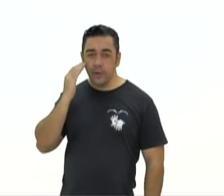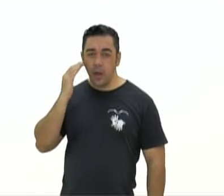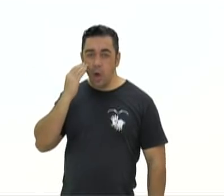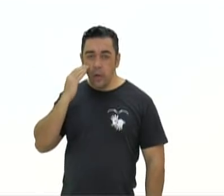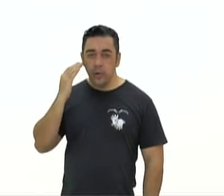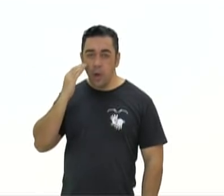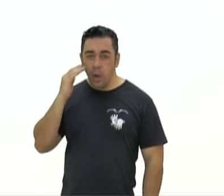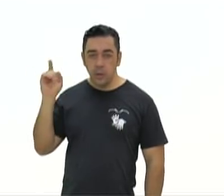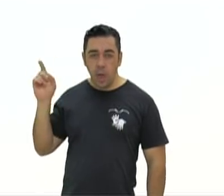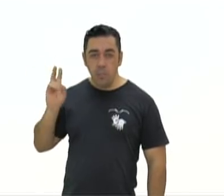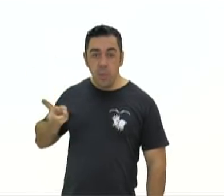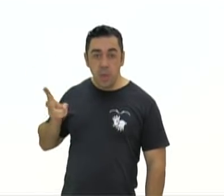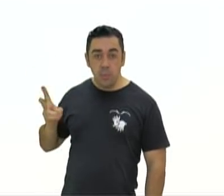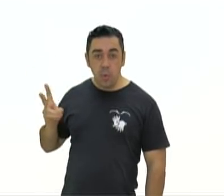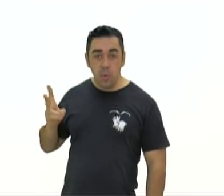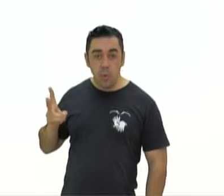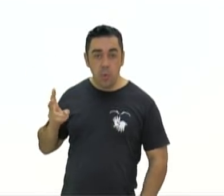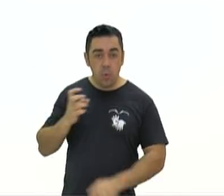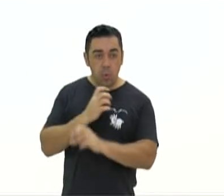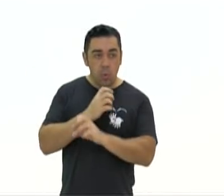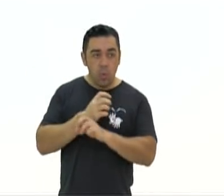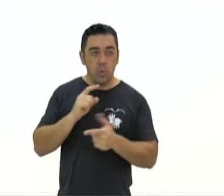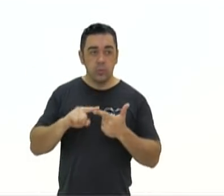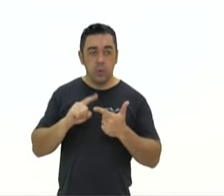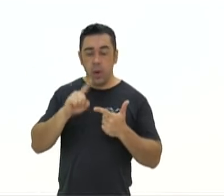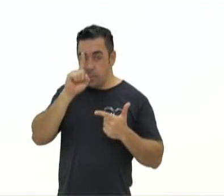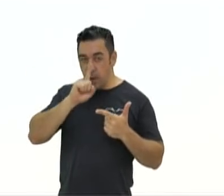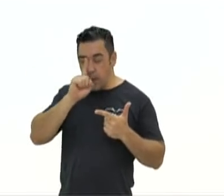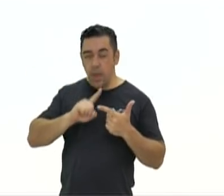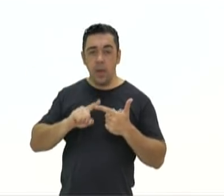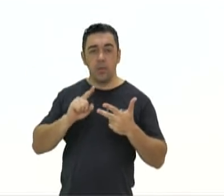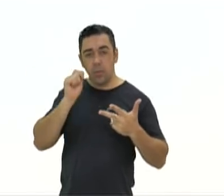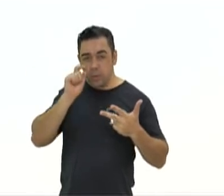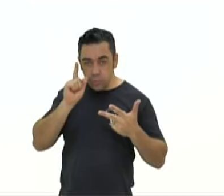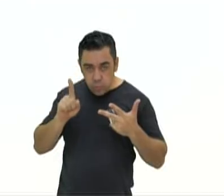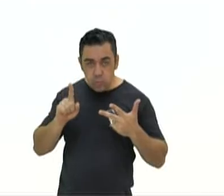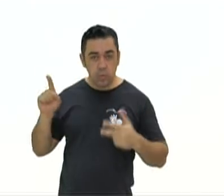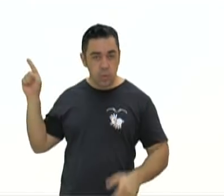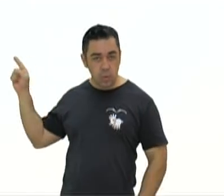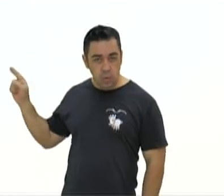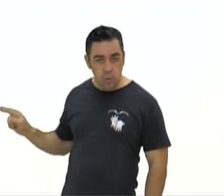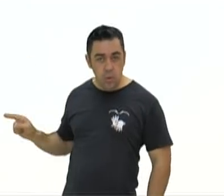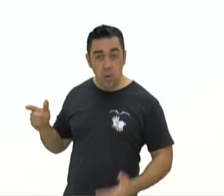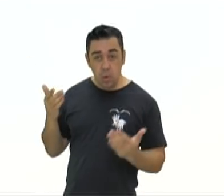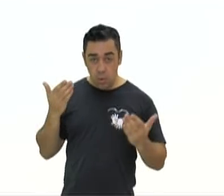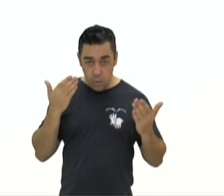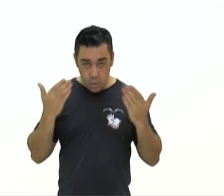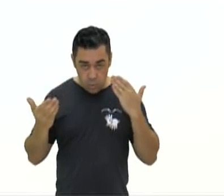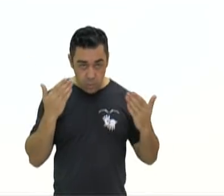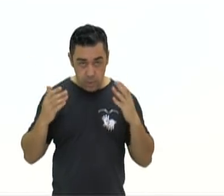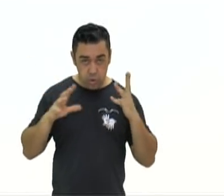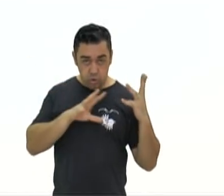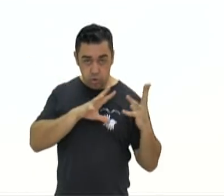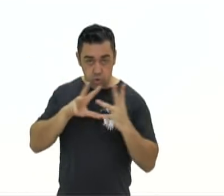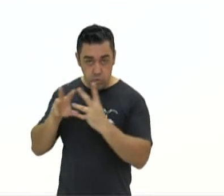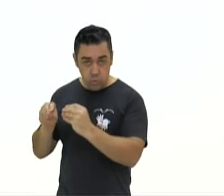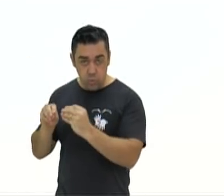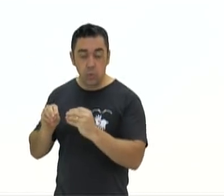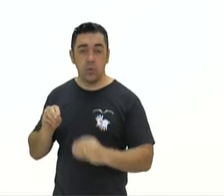morcego e do humano, né? A mesma coisa para o osso amarelo, para o azul e assim por diante. Então, se a gente comparar todos esses